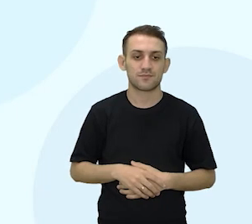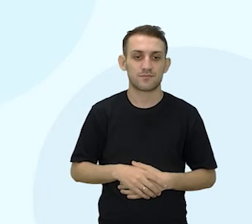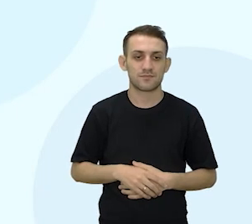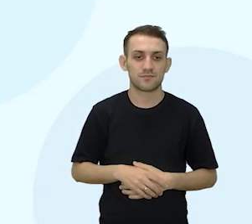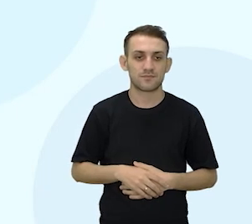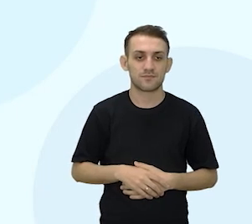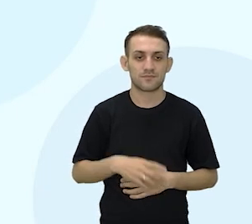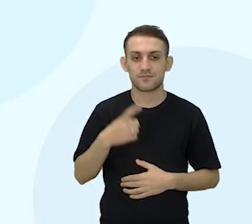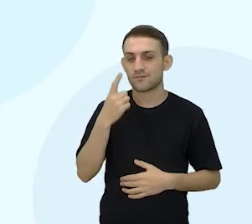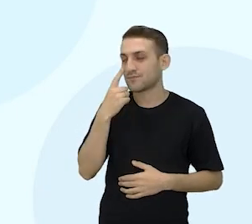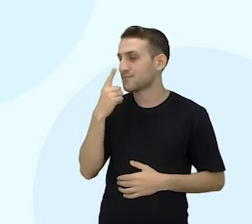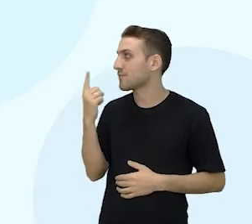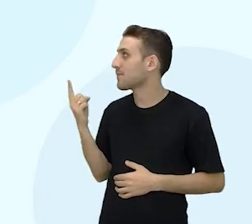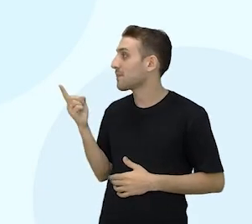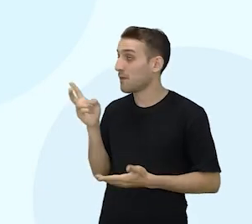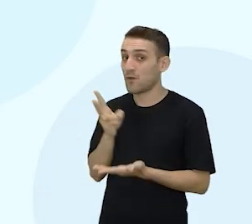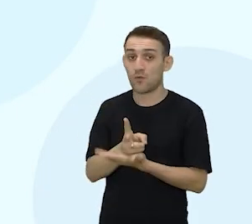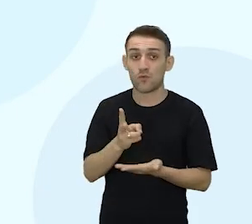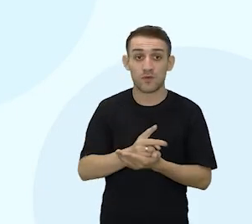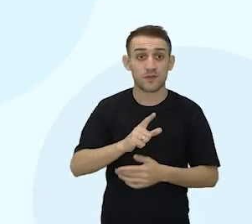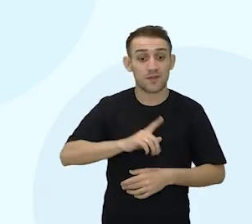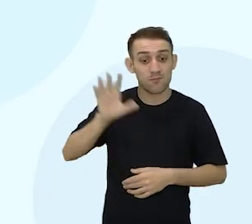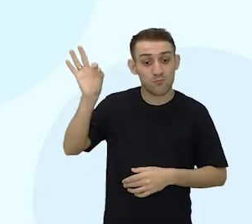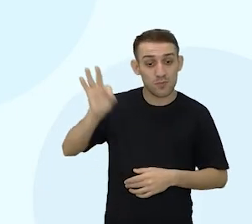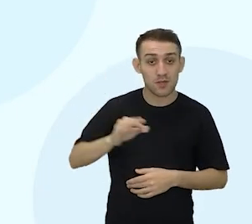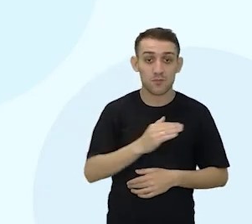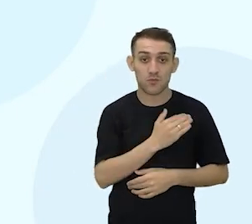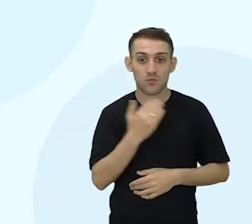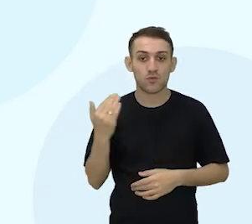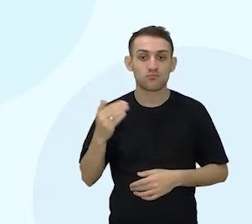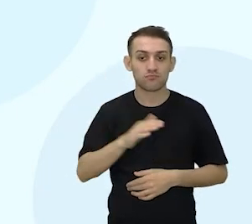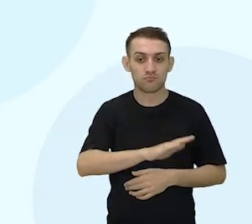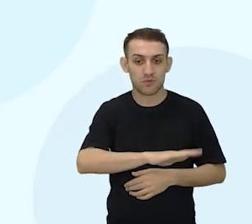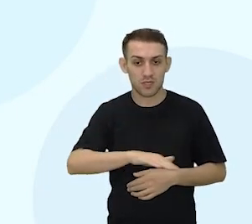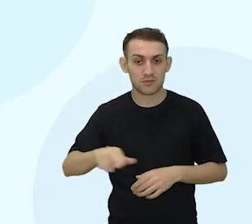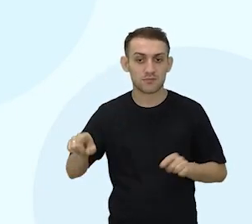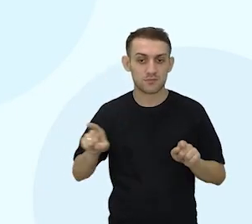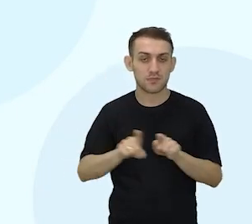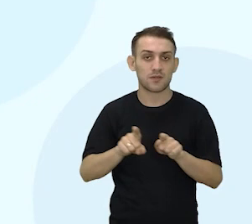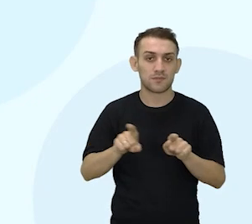Tá aí na tela, continua aí para vocês, taxa de mortalidade infantil, né?